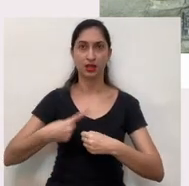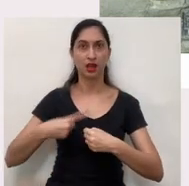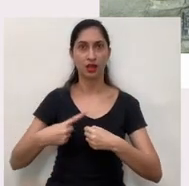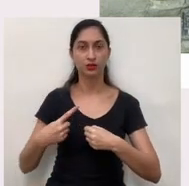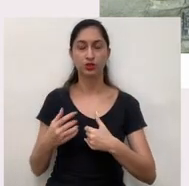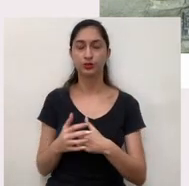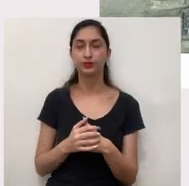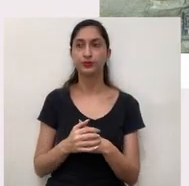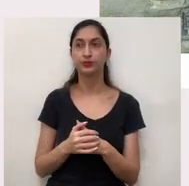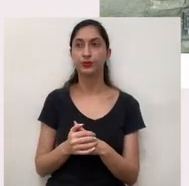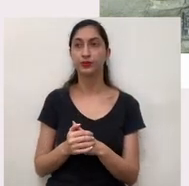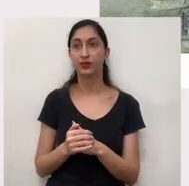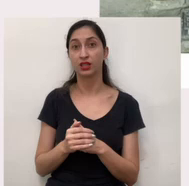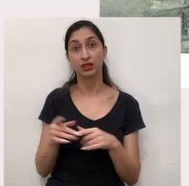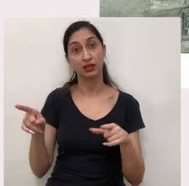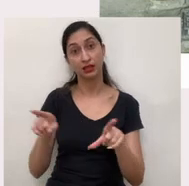né,